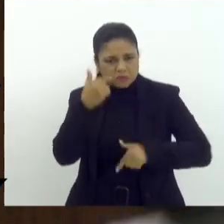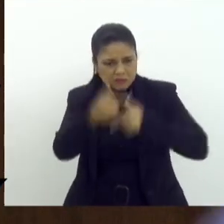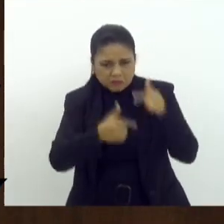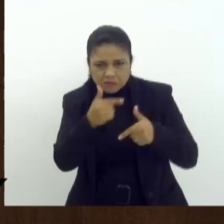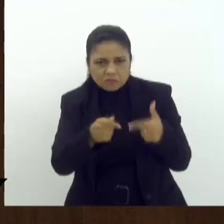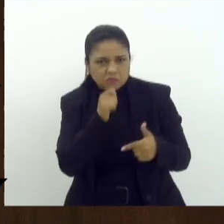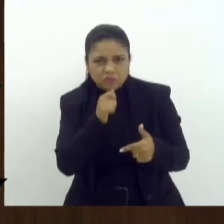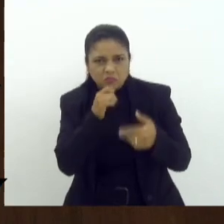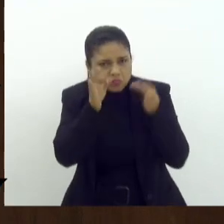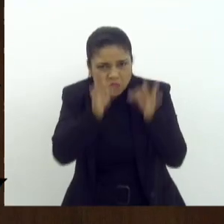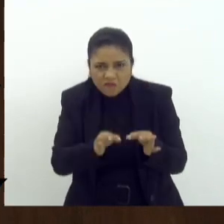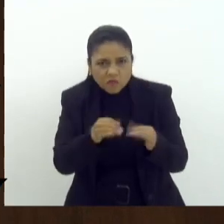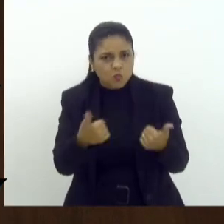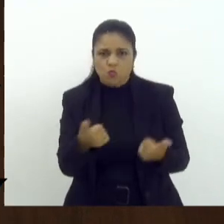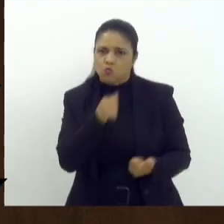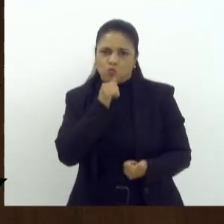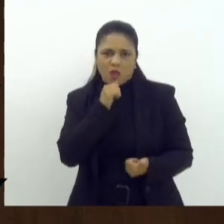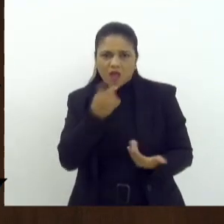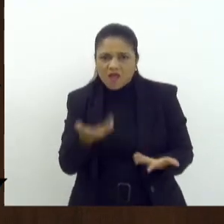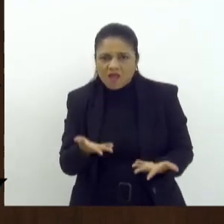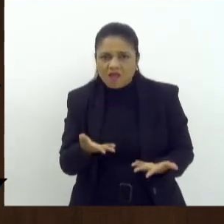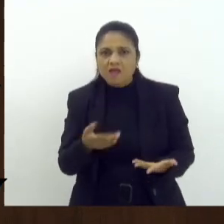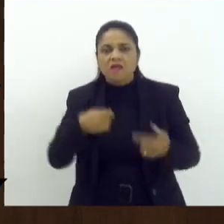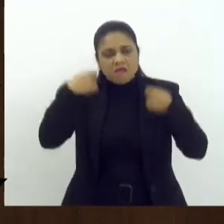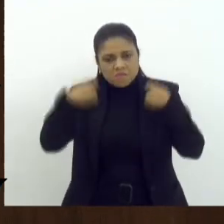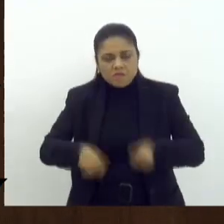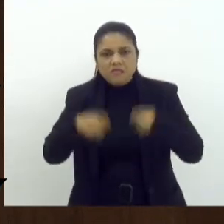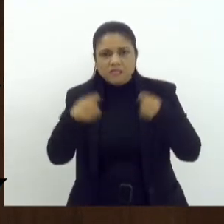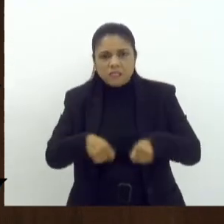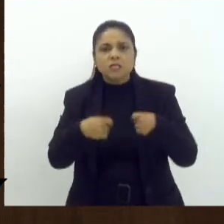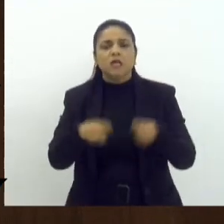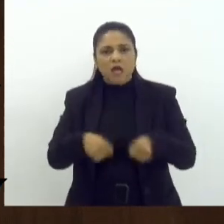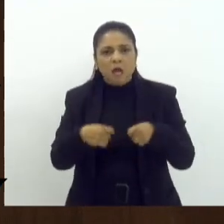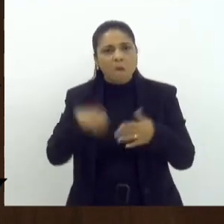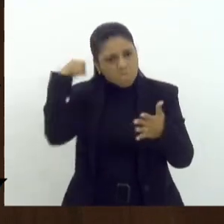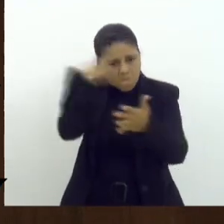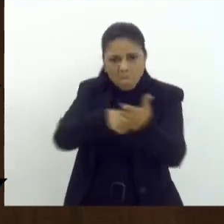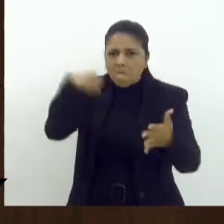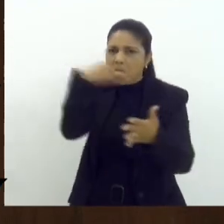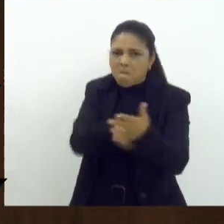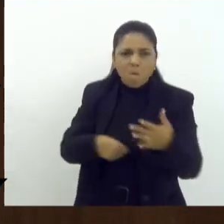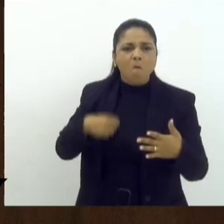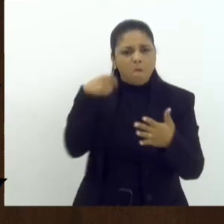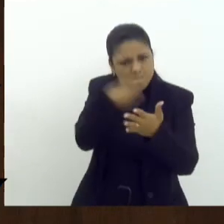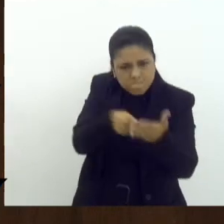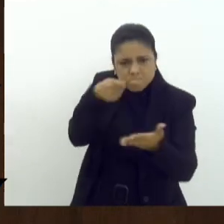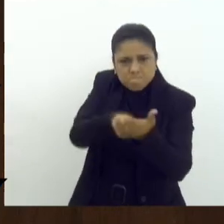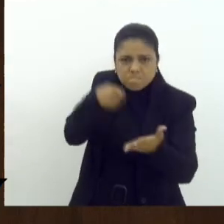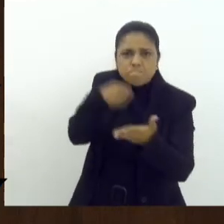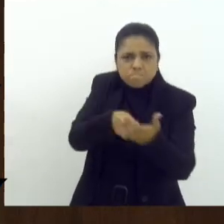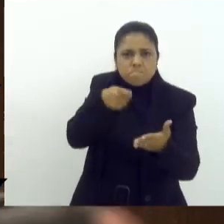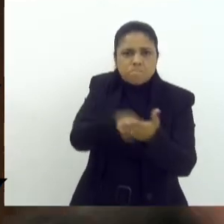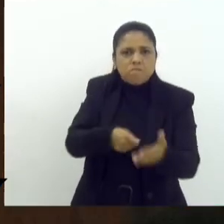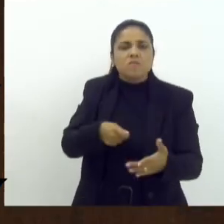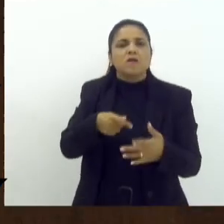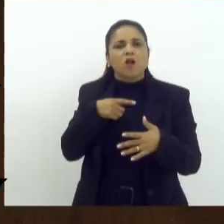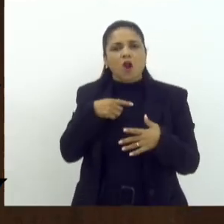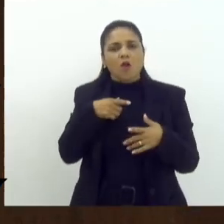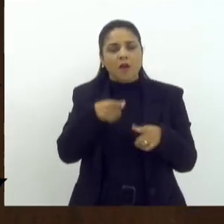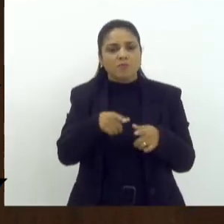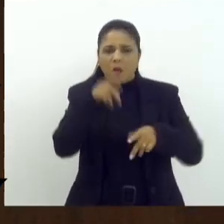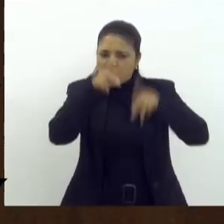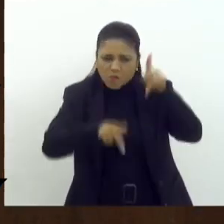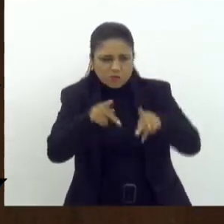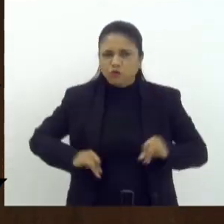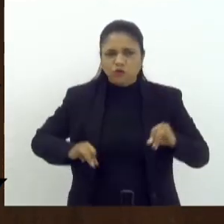da CPI do serviço Delegados nós temos que dar porrada diretamente na provável Doutor Serginho porque a população não pode